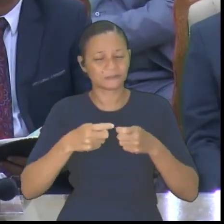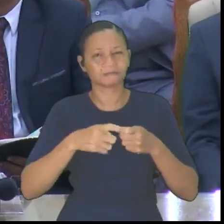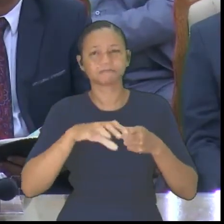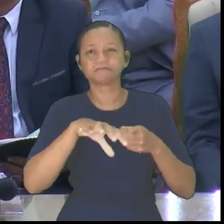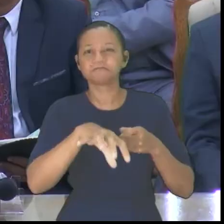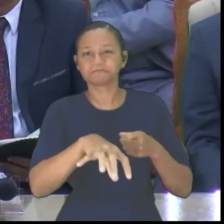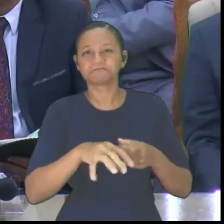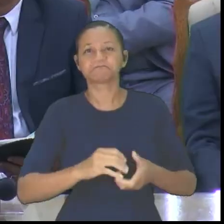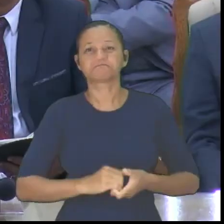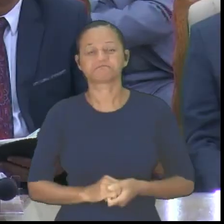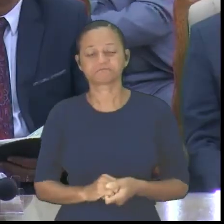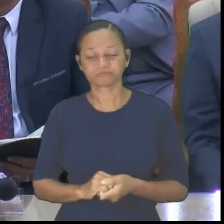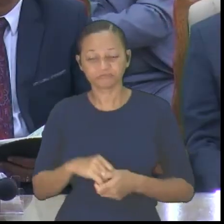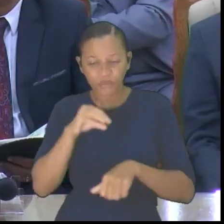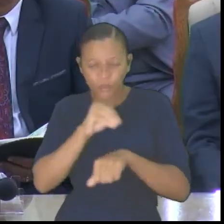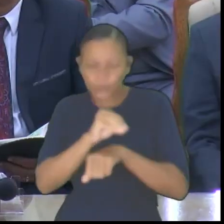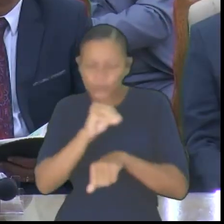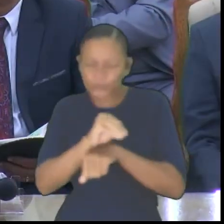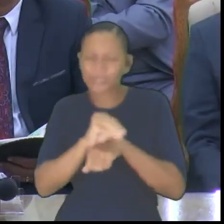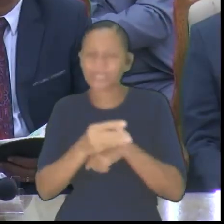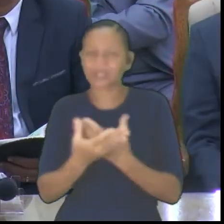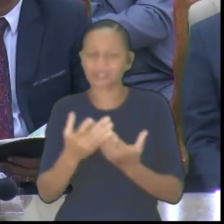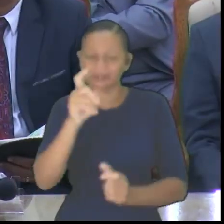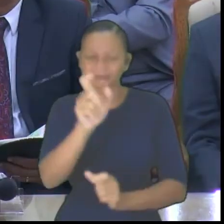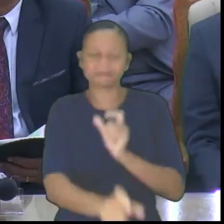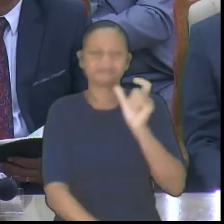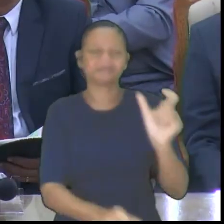E cuidar de gente,